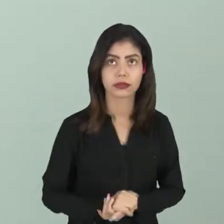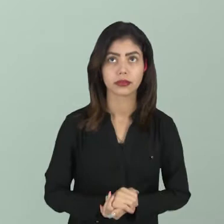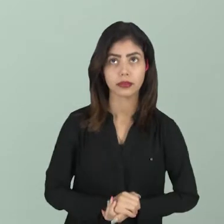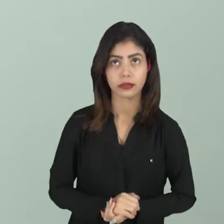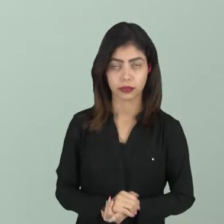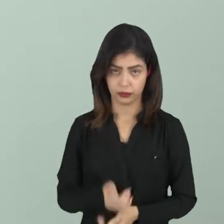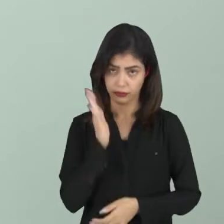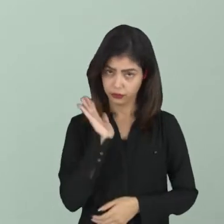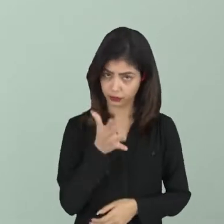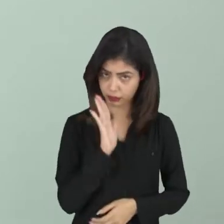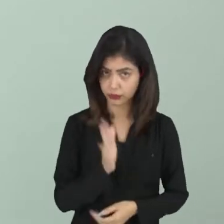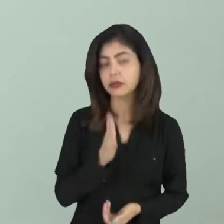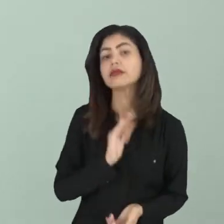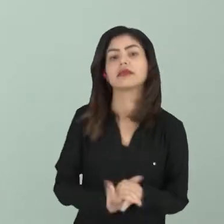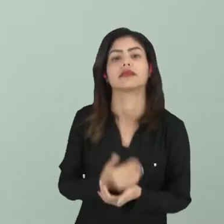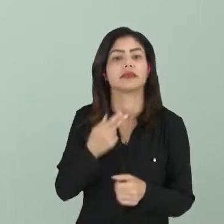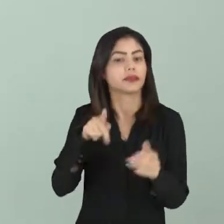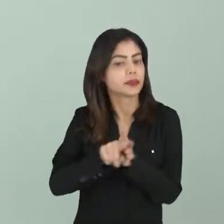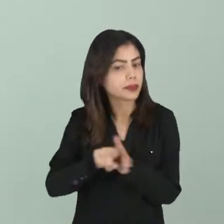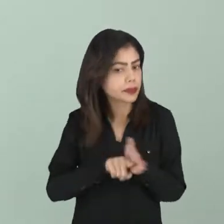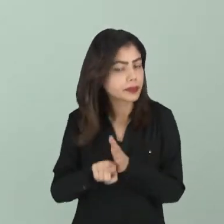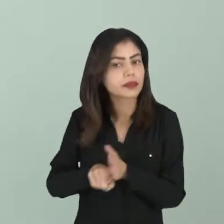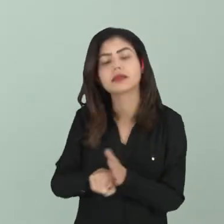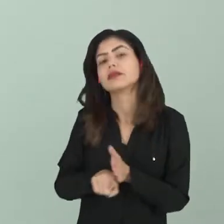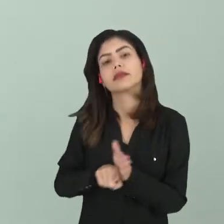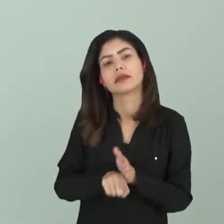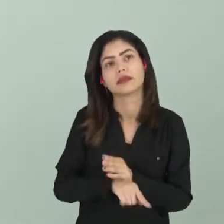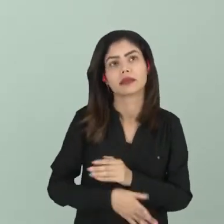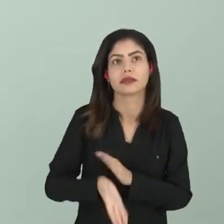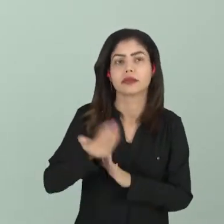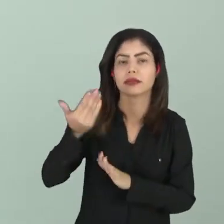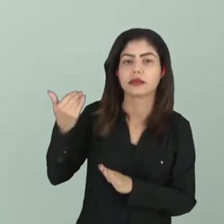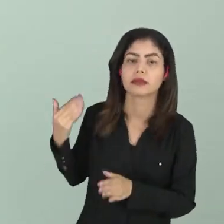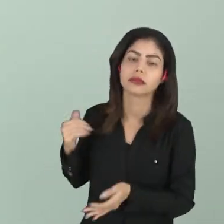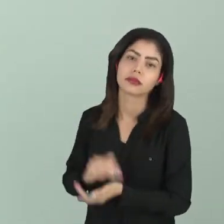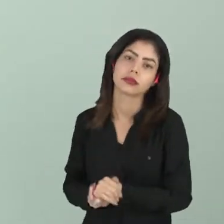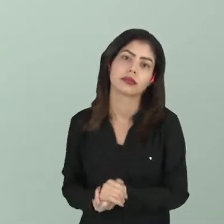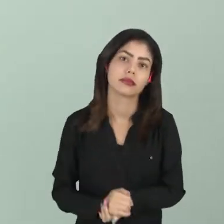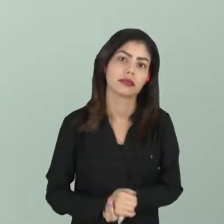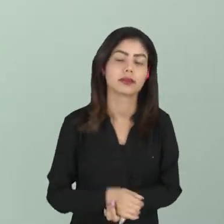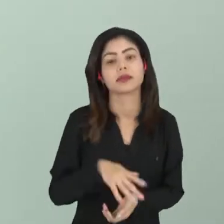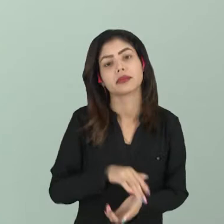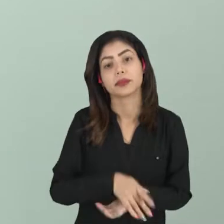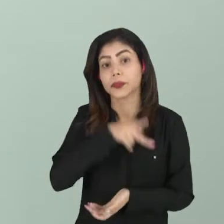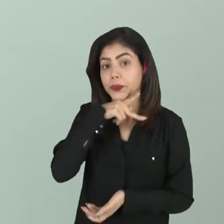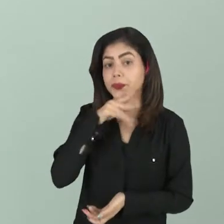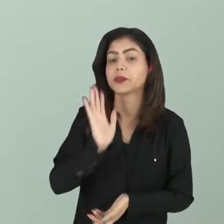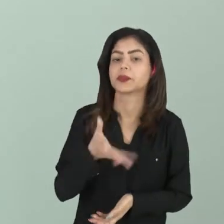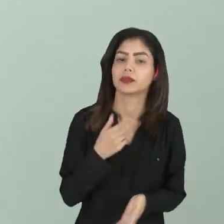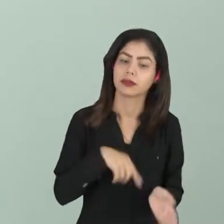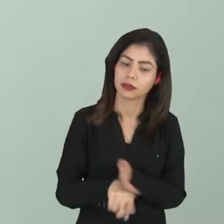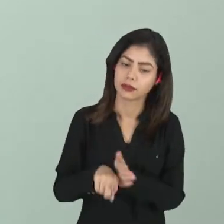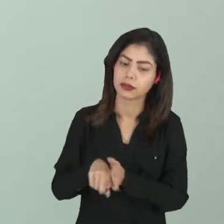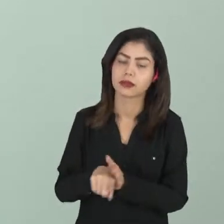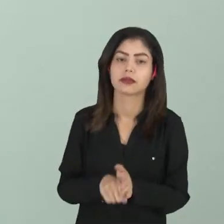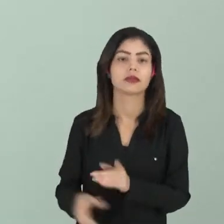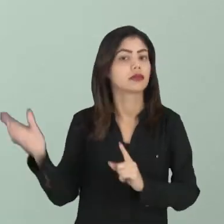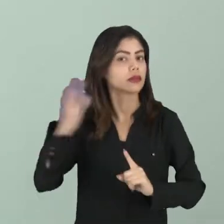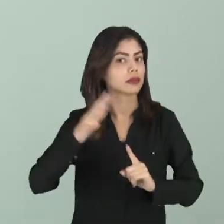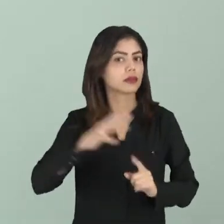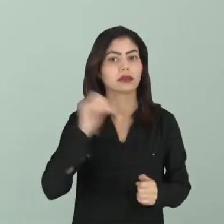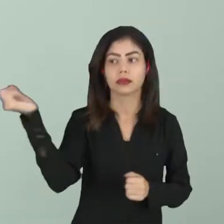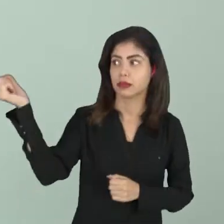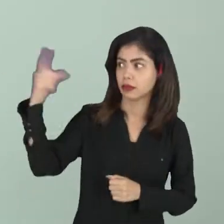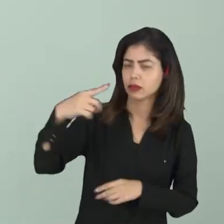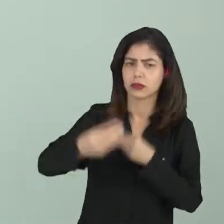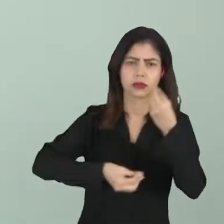gente já sabia, alguns pesquisadores, né? A gente não, mas desde Platão, eles já pesquisavam a influência da